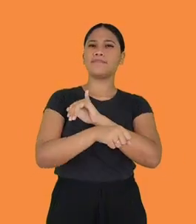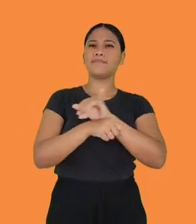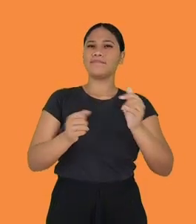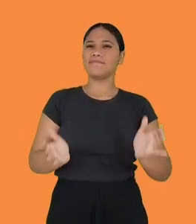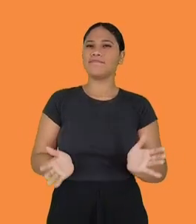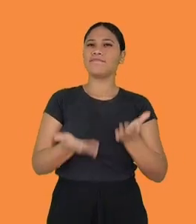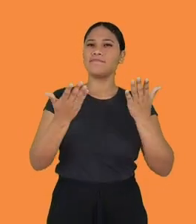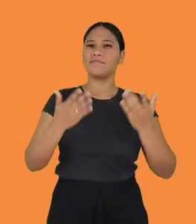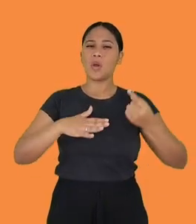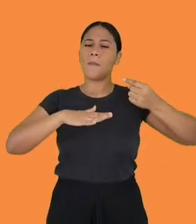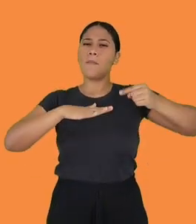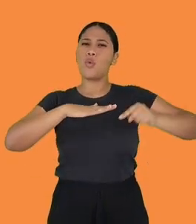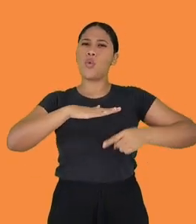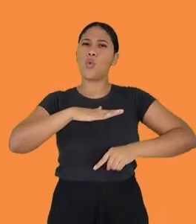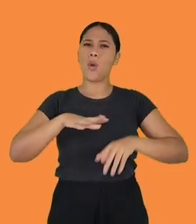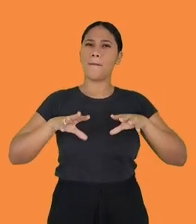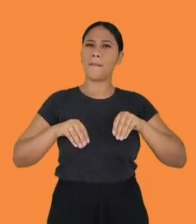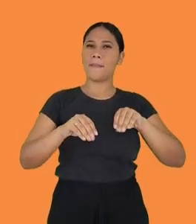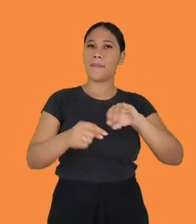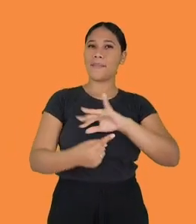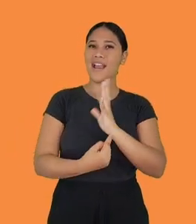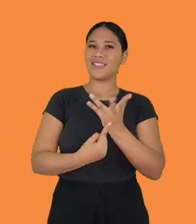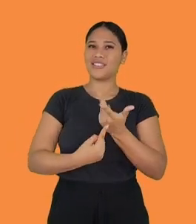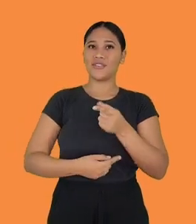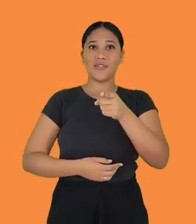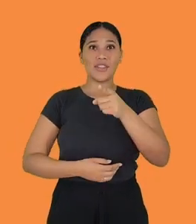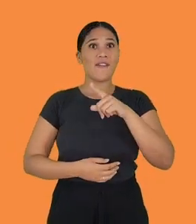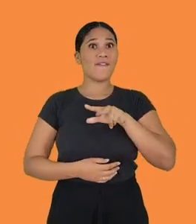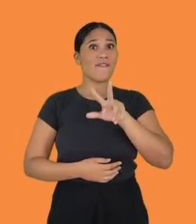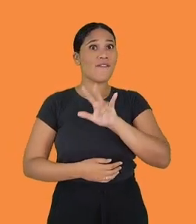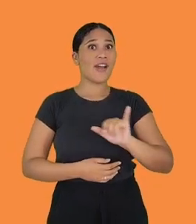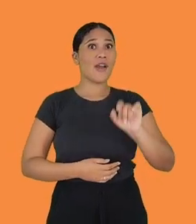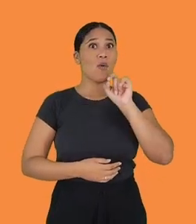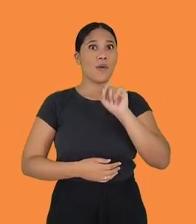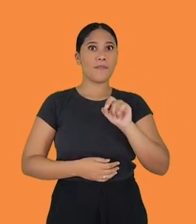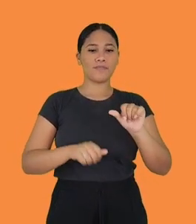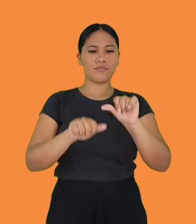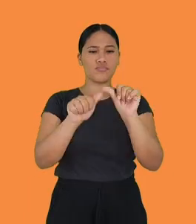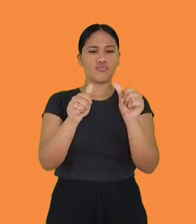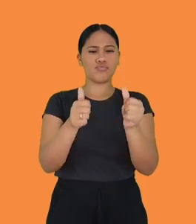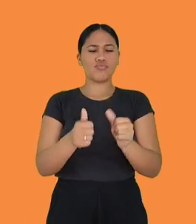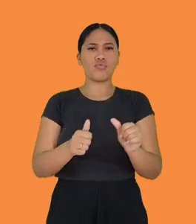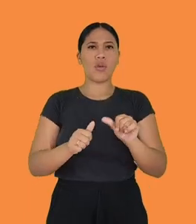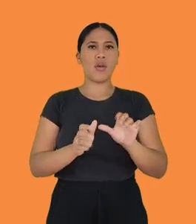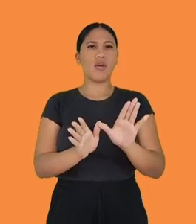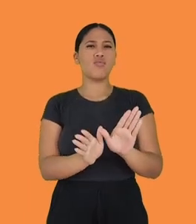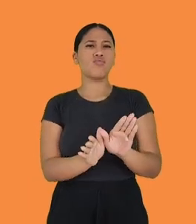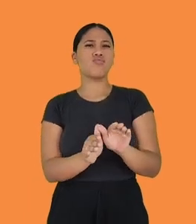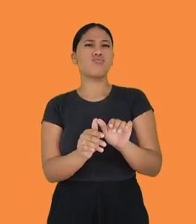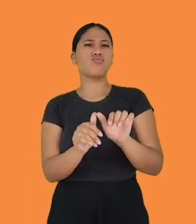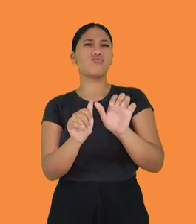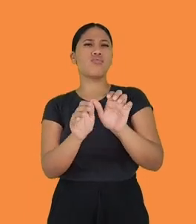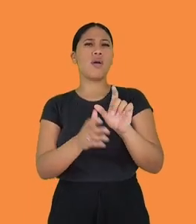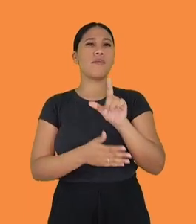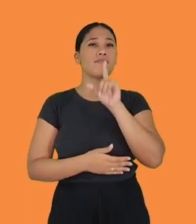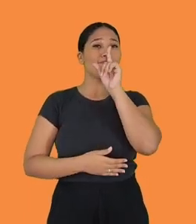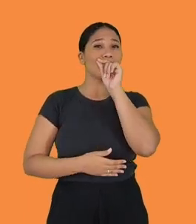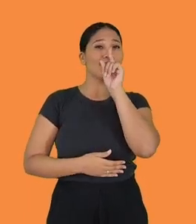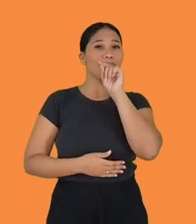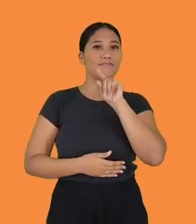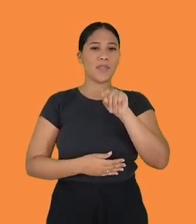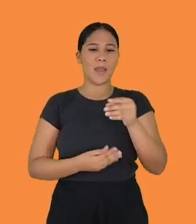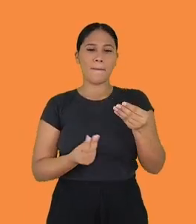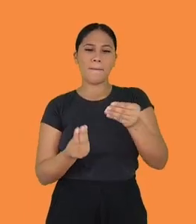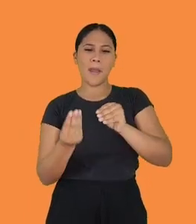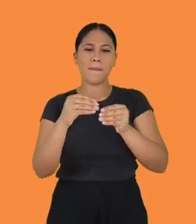encontrará aqui inspirações e ferramentas para mergulhar no mundo do fazer artístico. Você irá construir a escultura